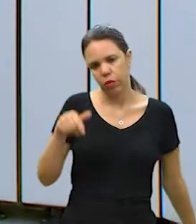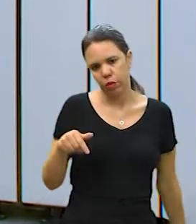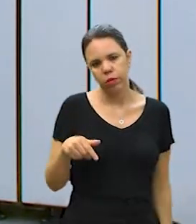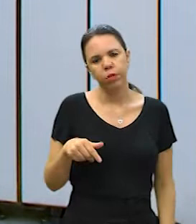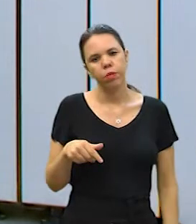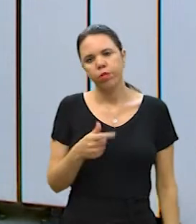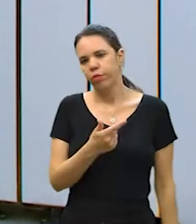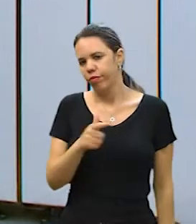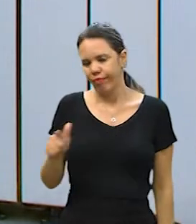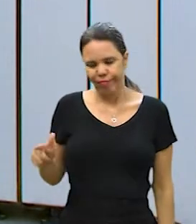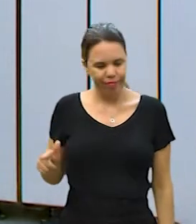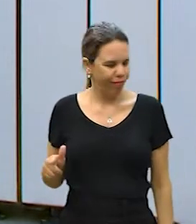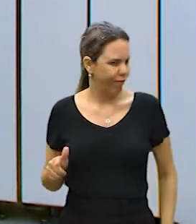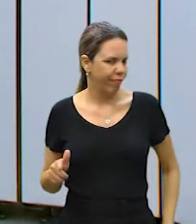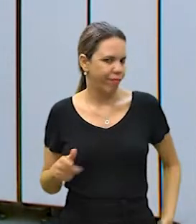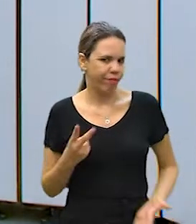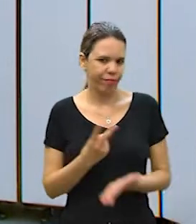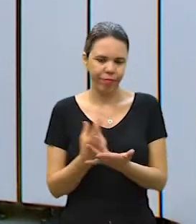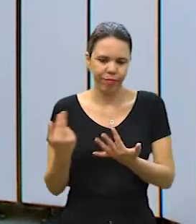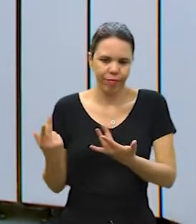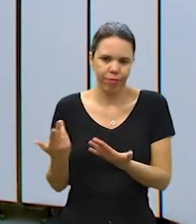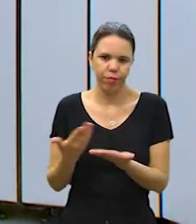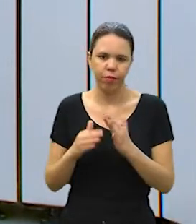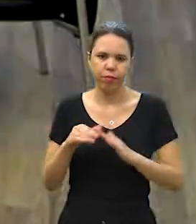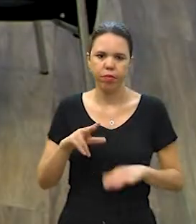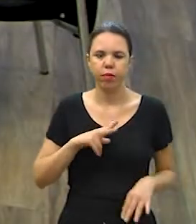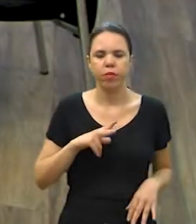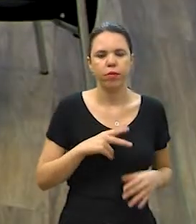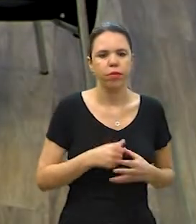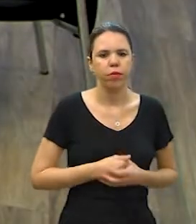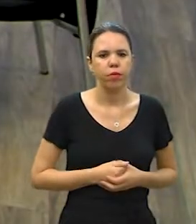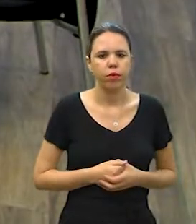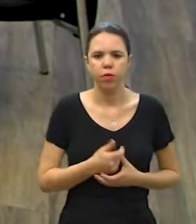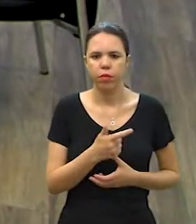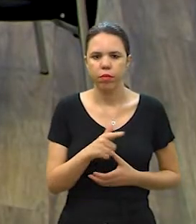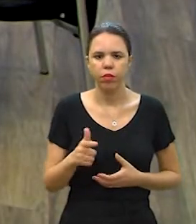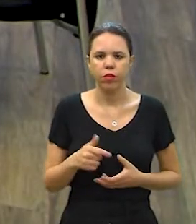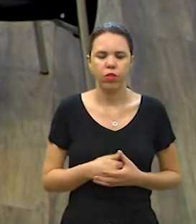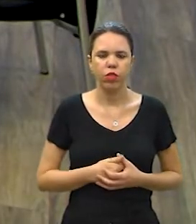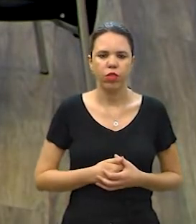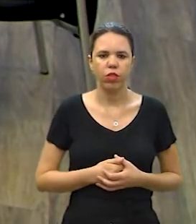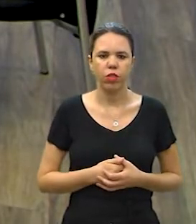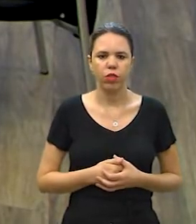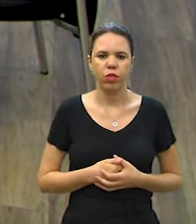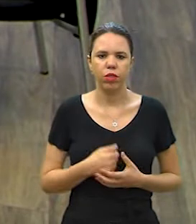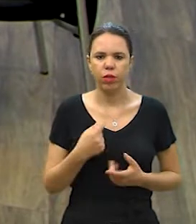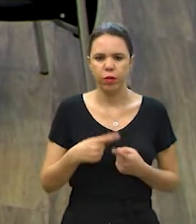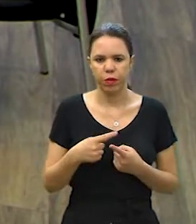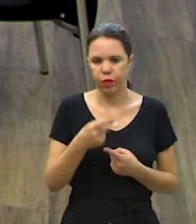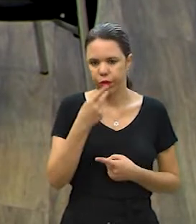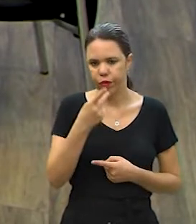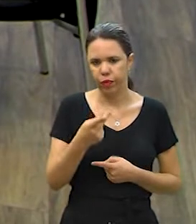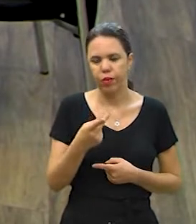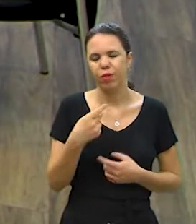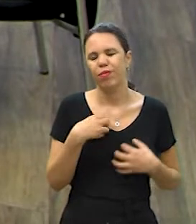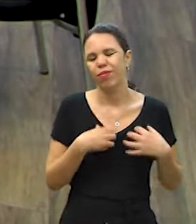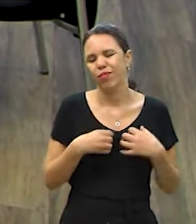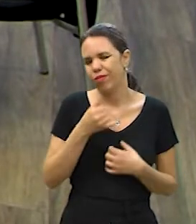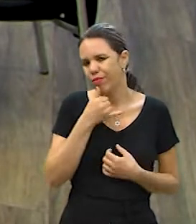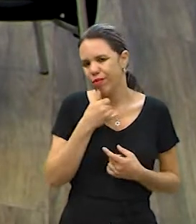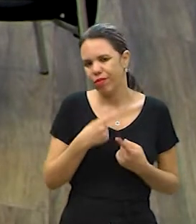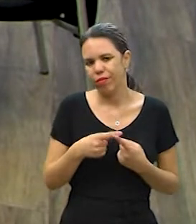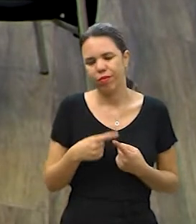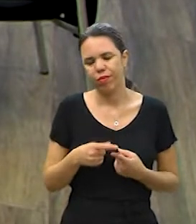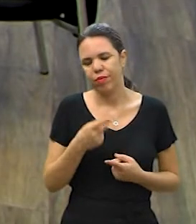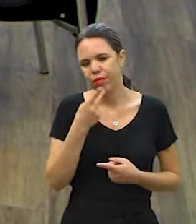não tem as mesmas condições da rede privada. Uhum. Não tem, né? Tanto que eu fico muito chateada porque eu